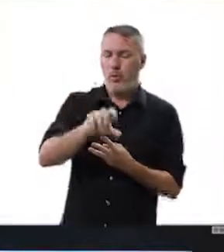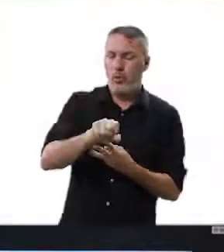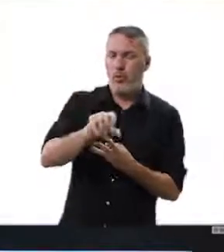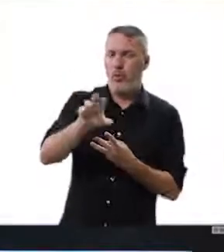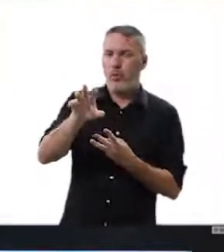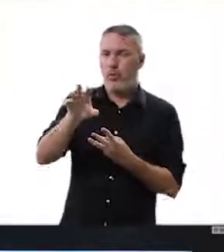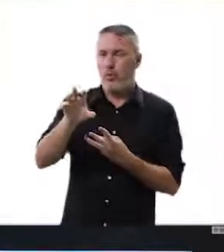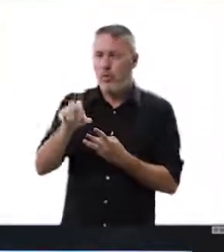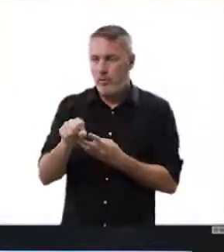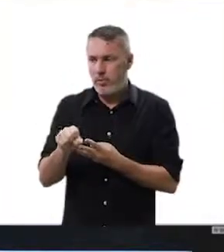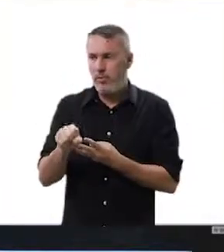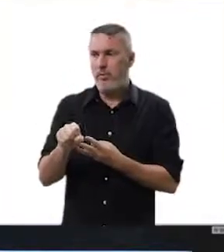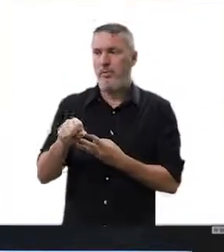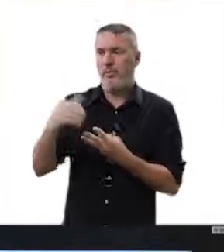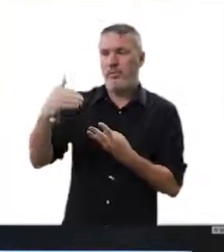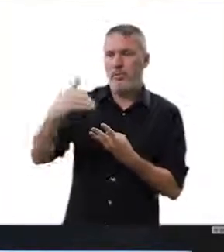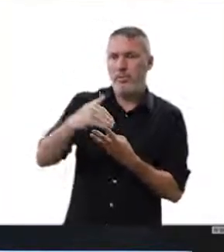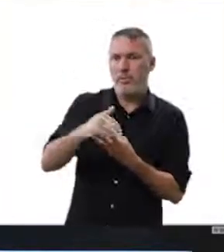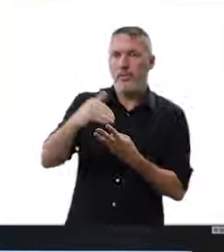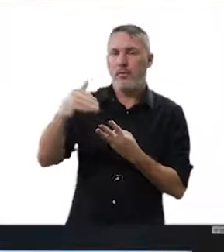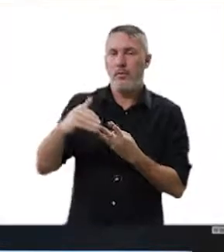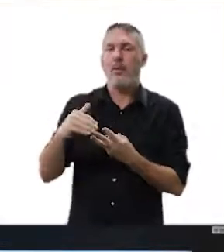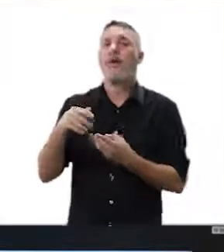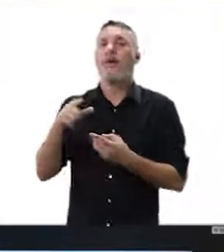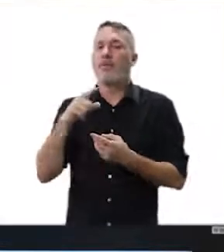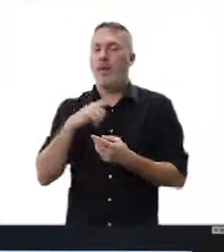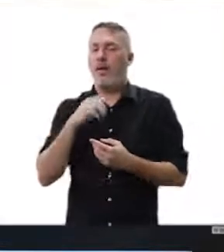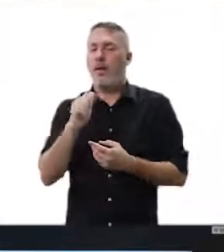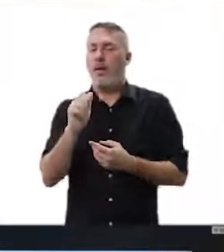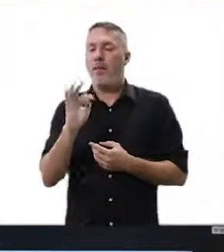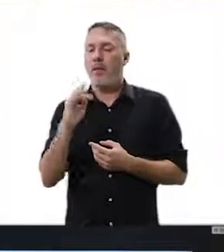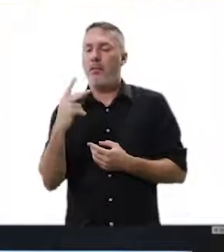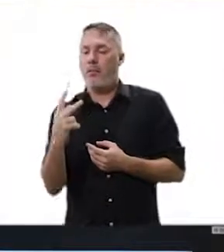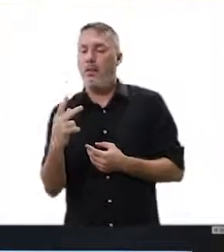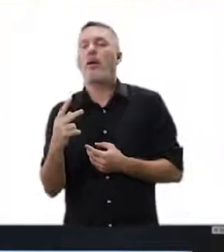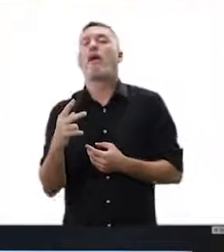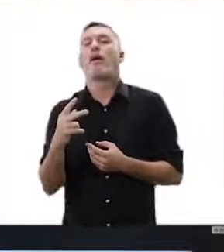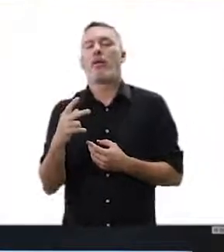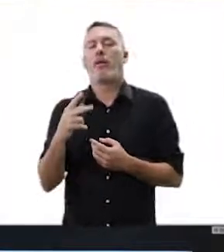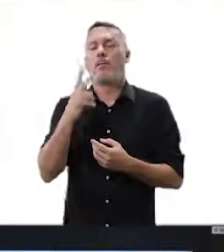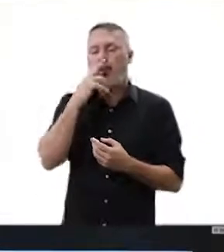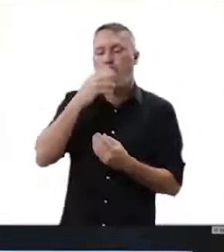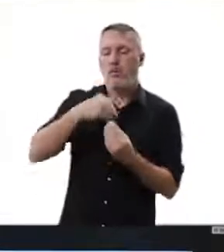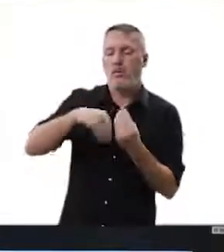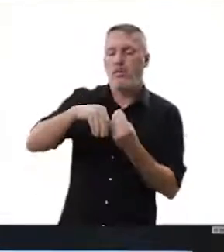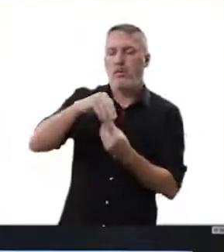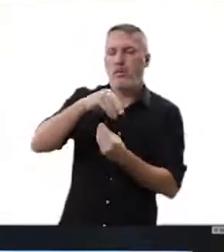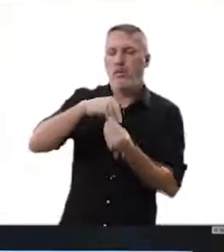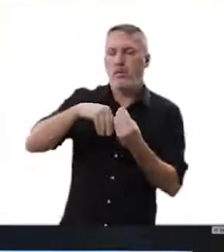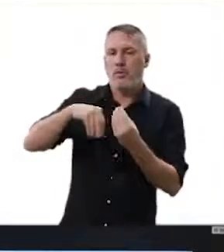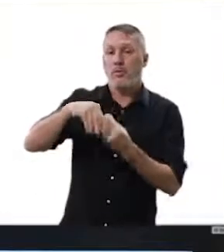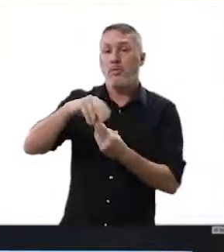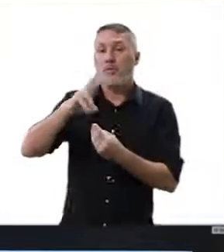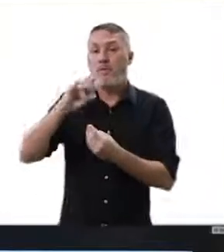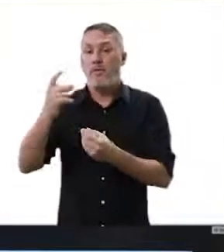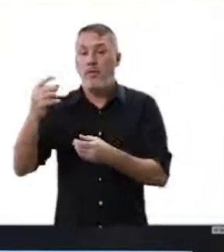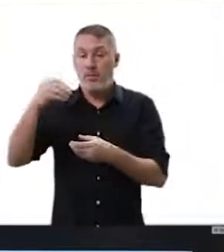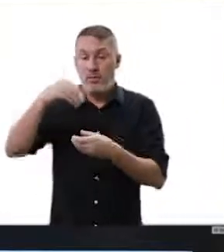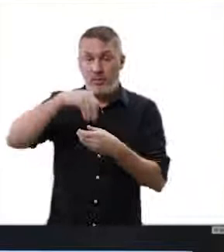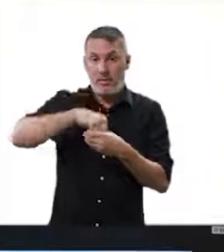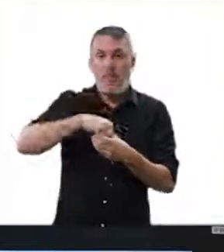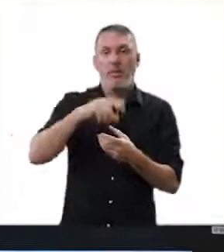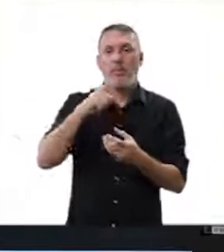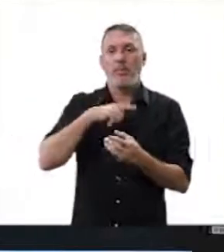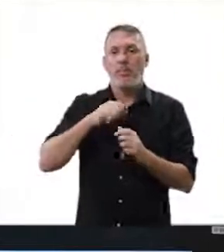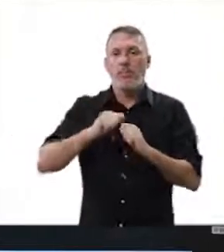gente consegue gerar uma despolarização dessa membrana? Como que eu consigo mudar o potencial dela positivo e